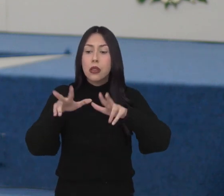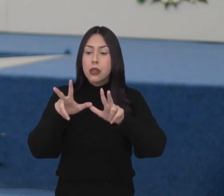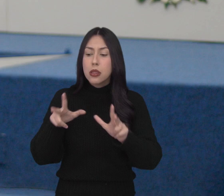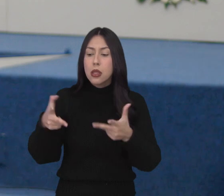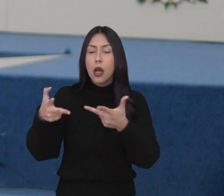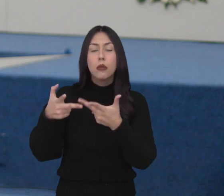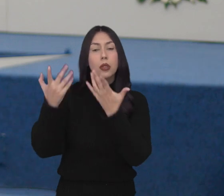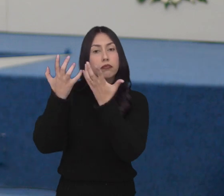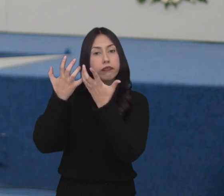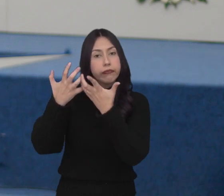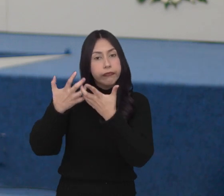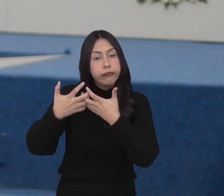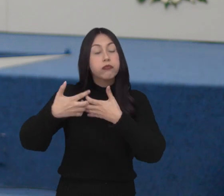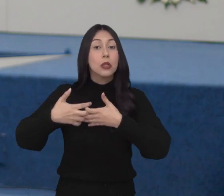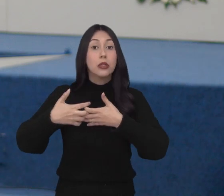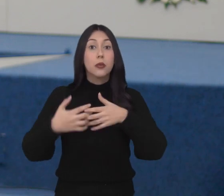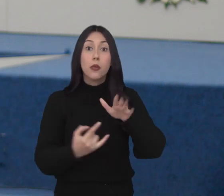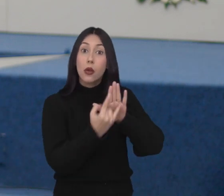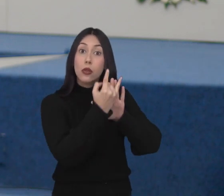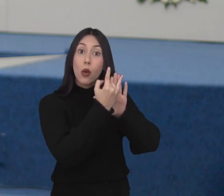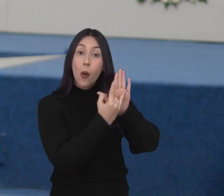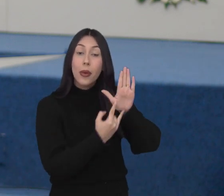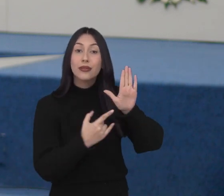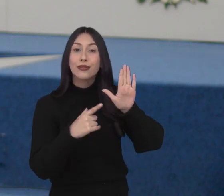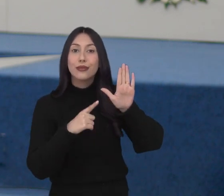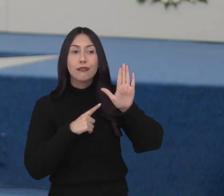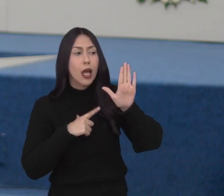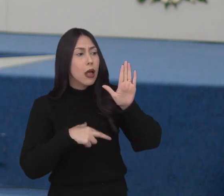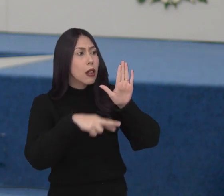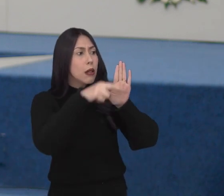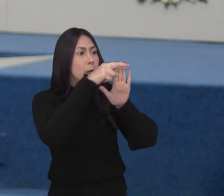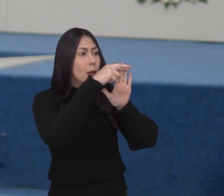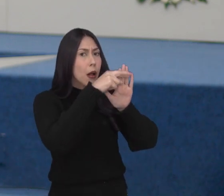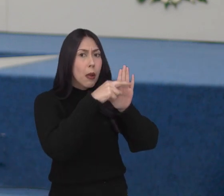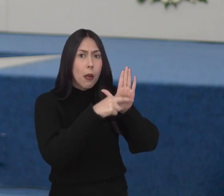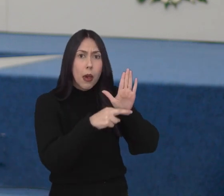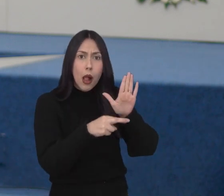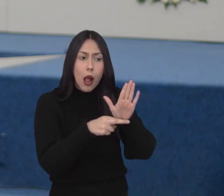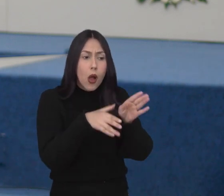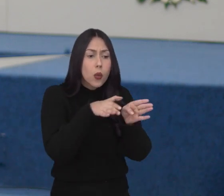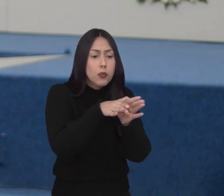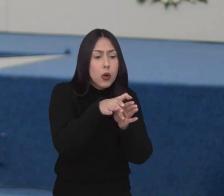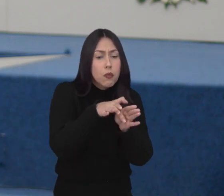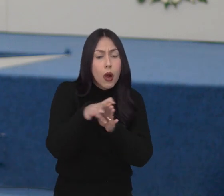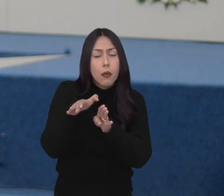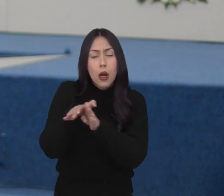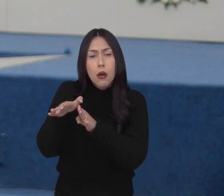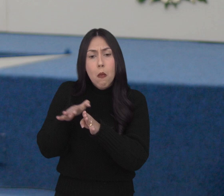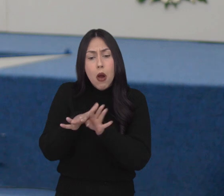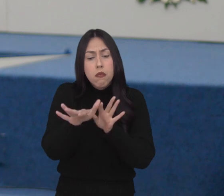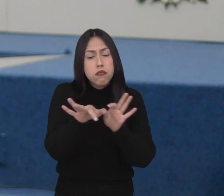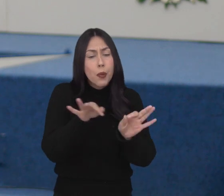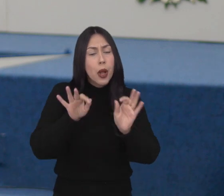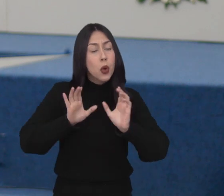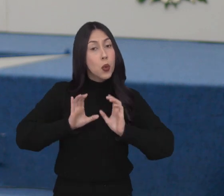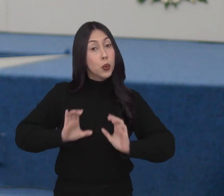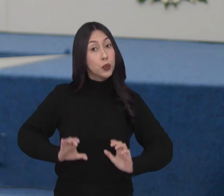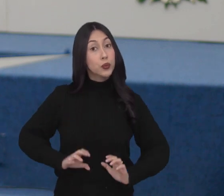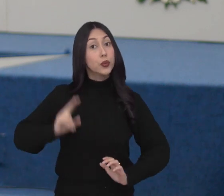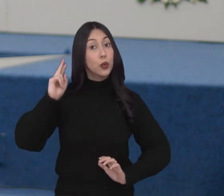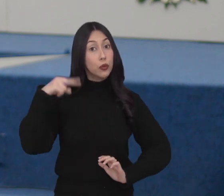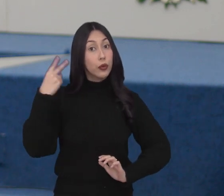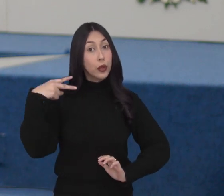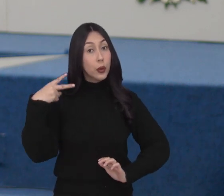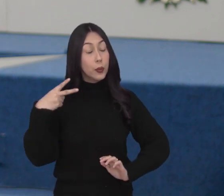da Câmara Municipal. O documento traz uma série de regras que orientam a conduta dos vereadores.